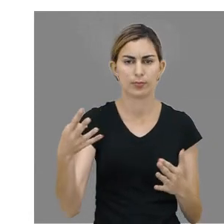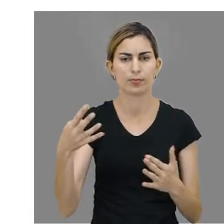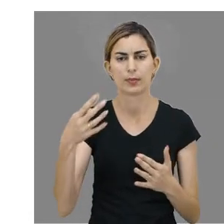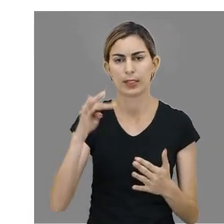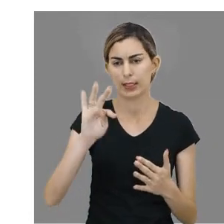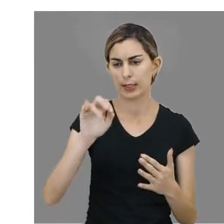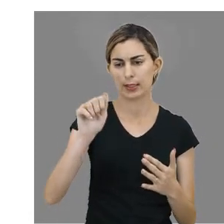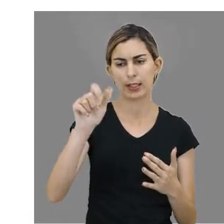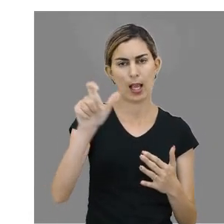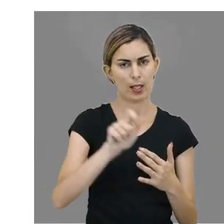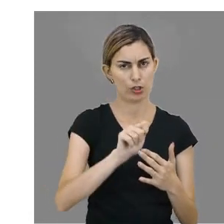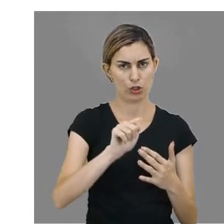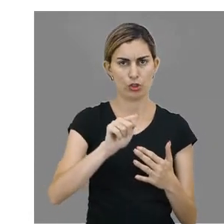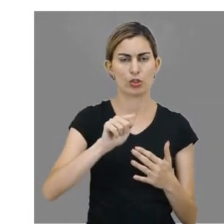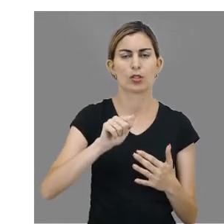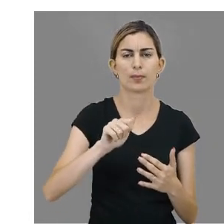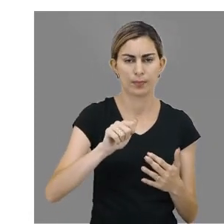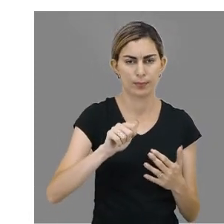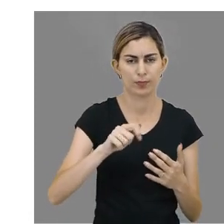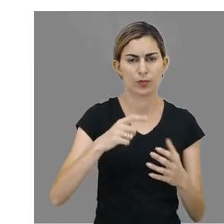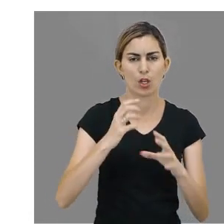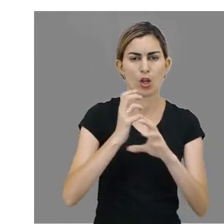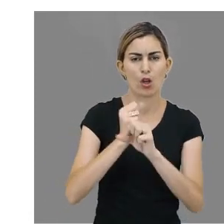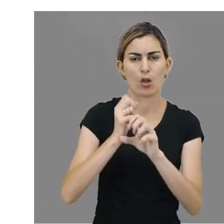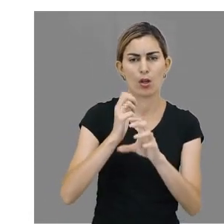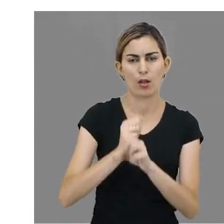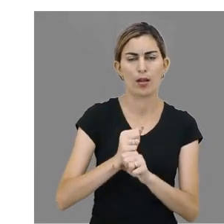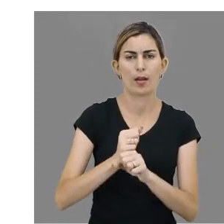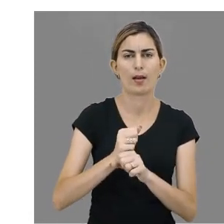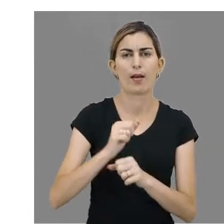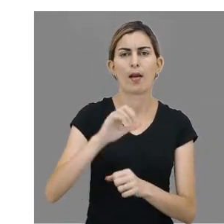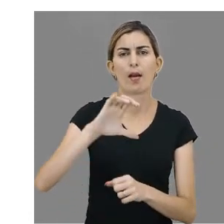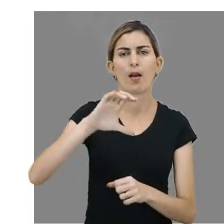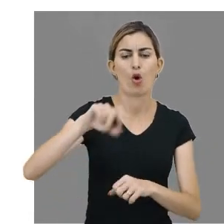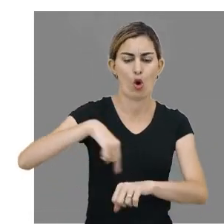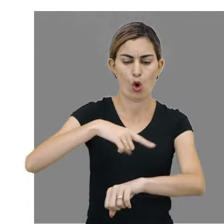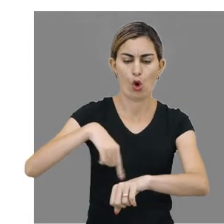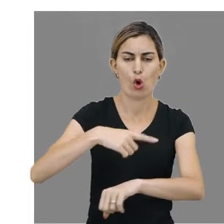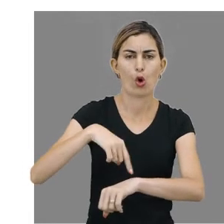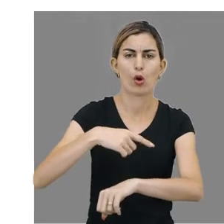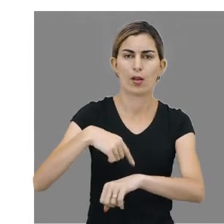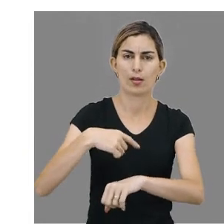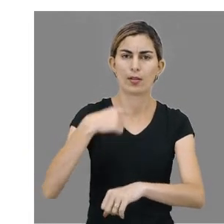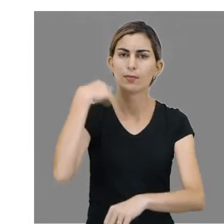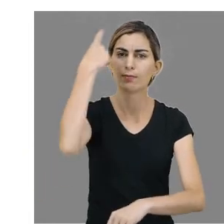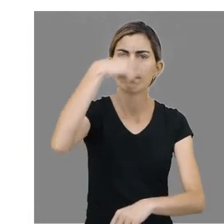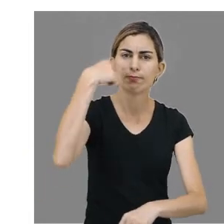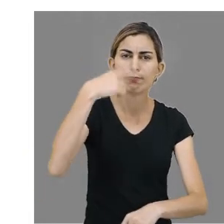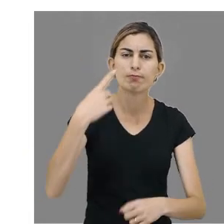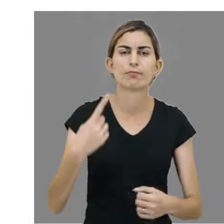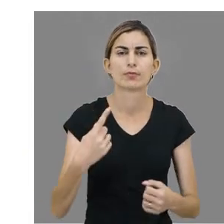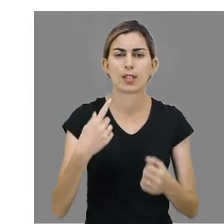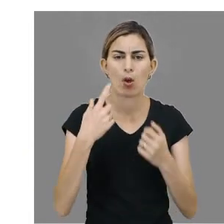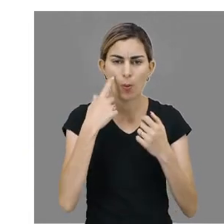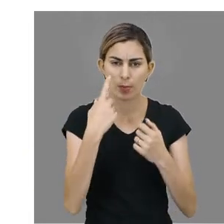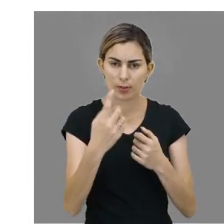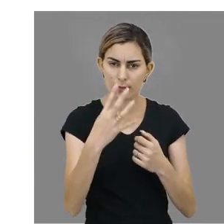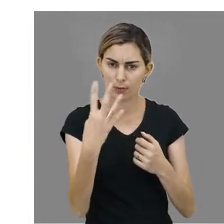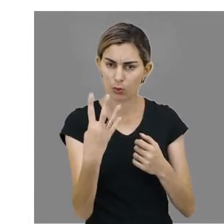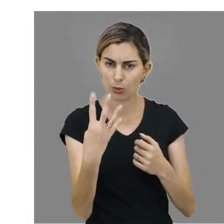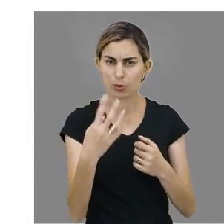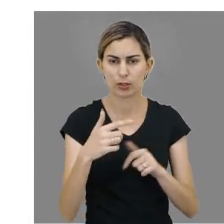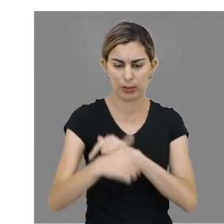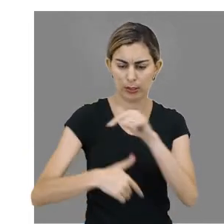taxa de metabolismo, ela é medida em quilocaloria por hora, E como vocês podem observar no quadro